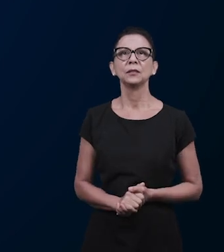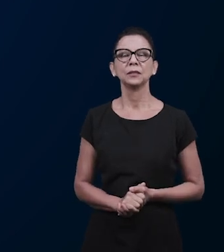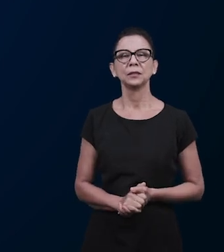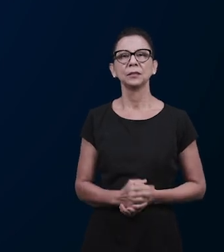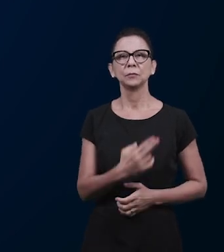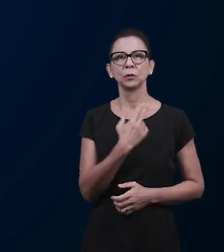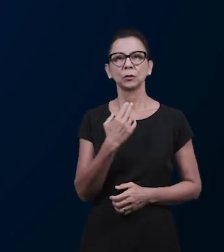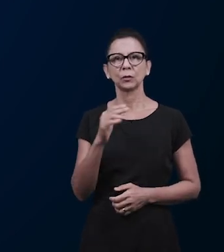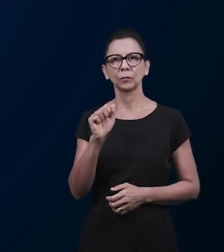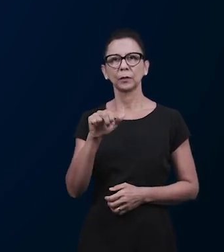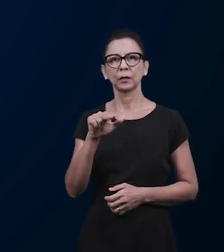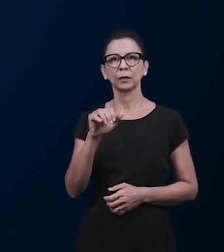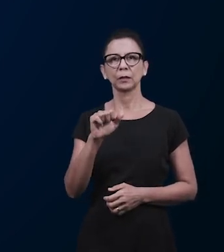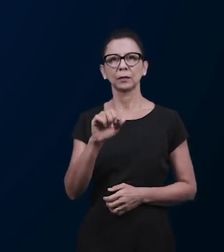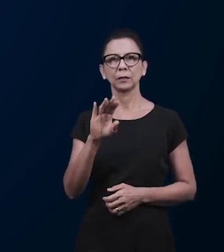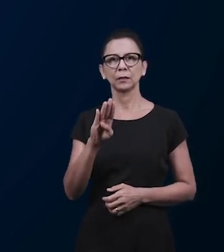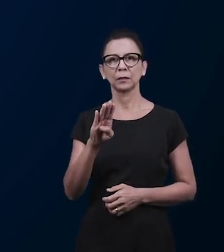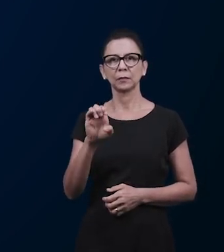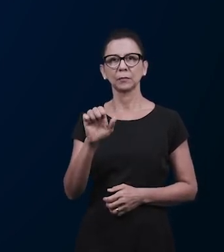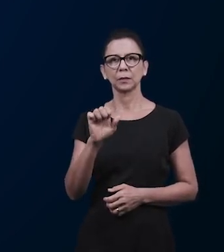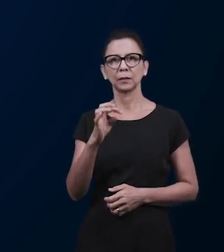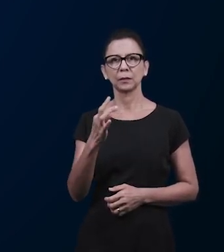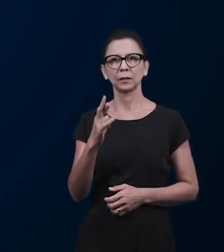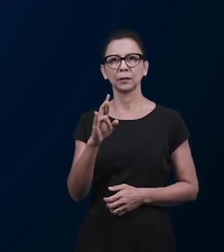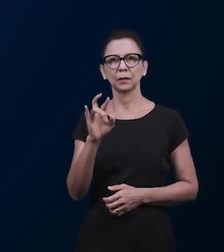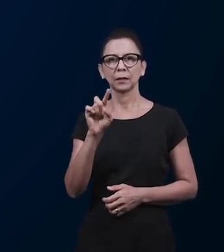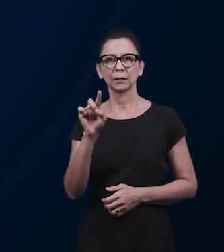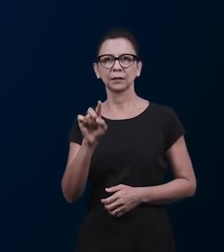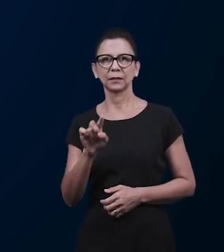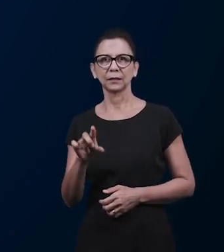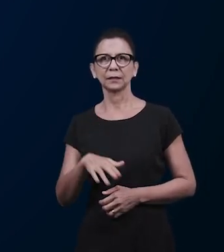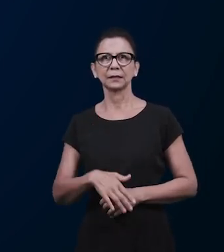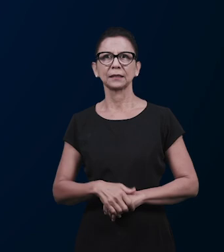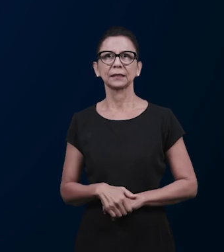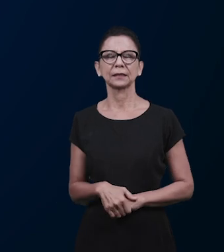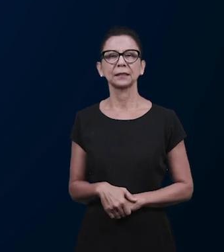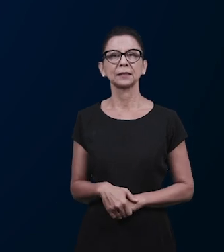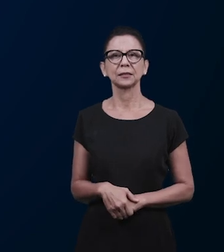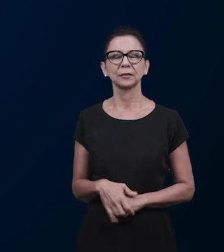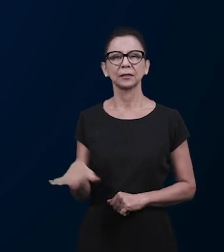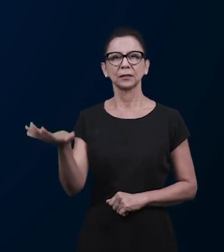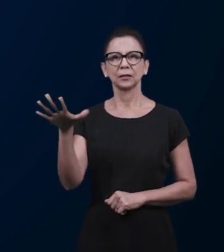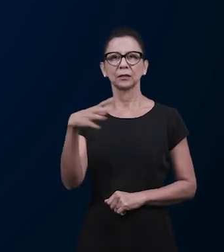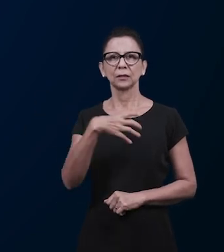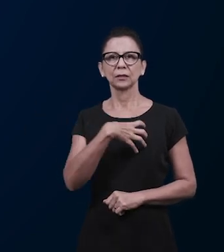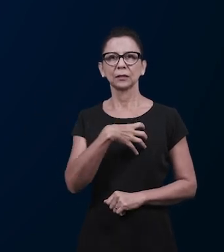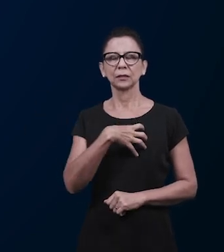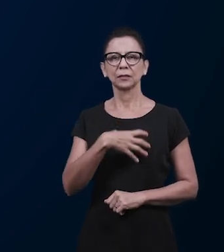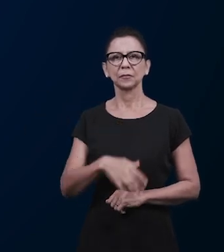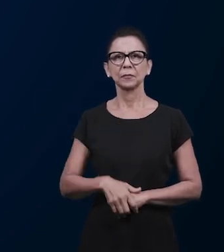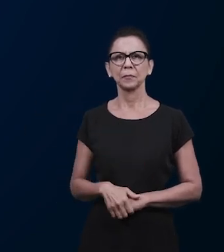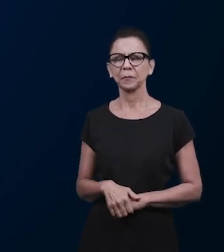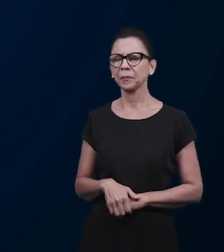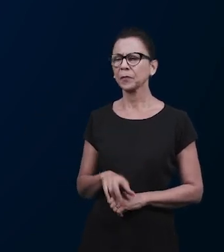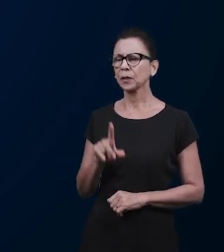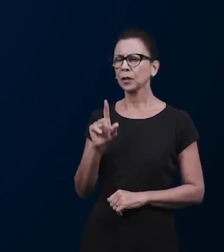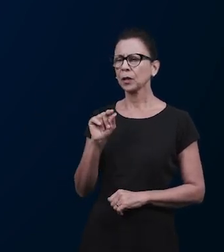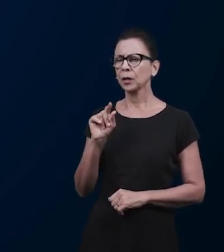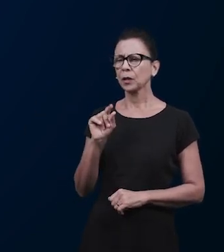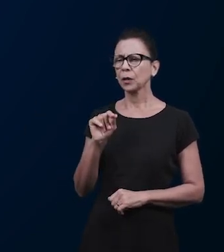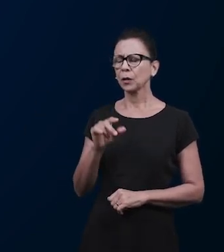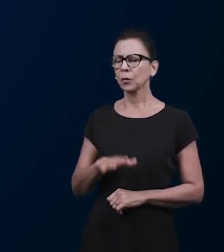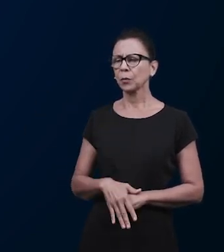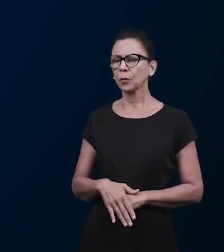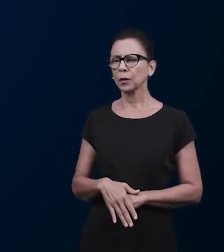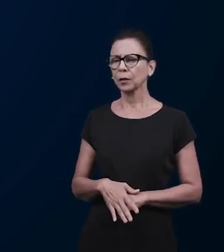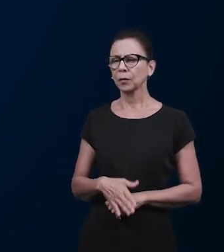eu sou Ana Beatriz, a igreja de Camaçari. Bia, o que representa a terra onde a semente